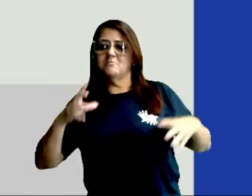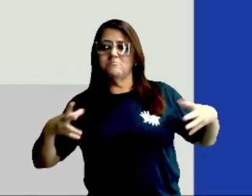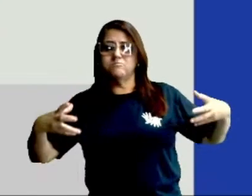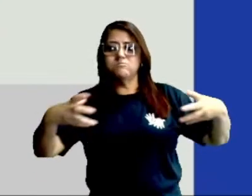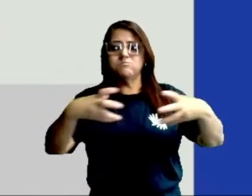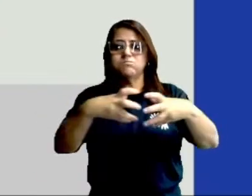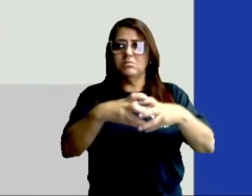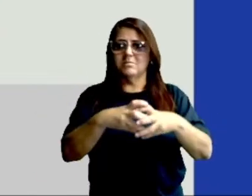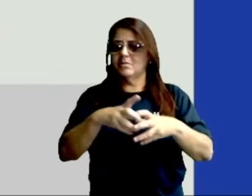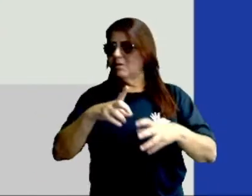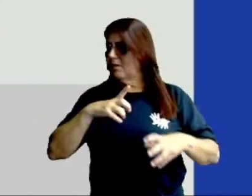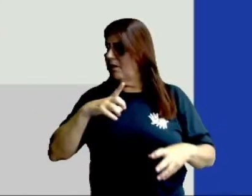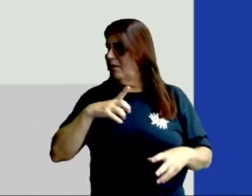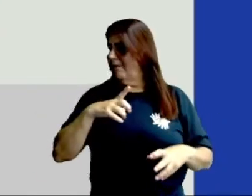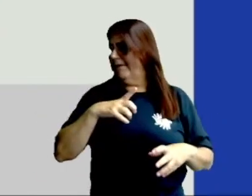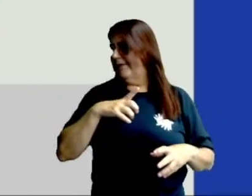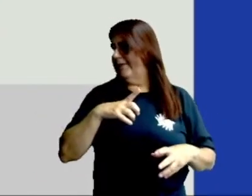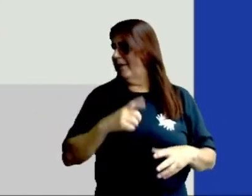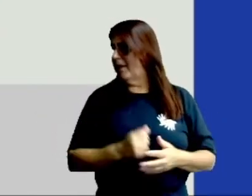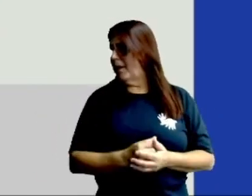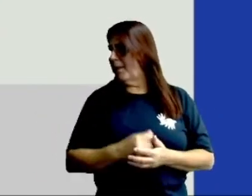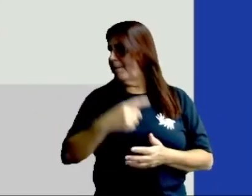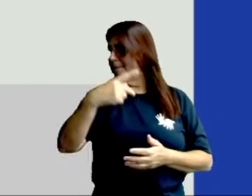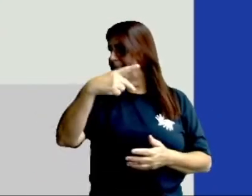para vocês Machu Picchu,